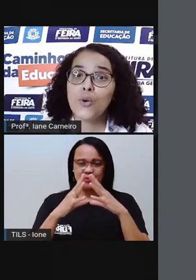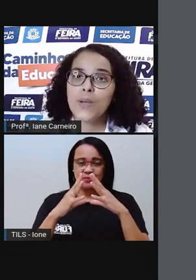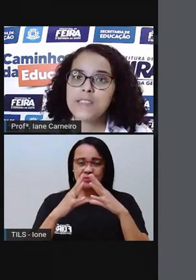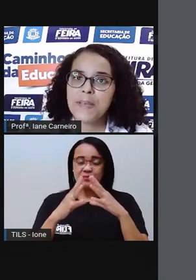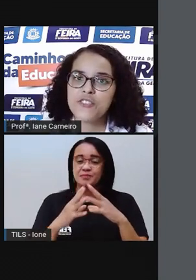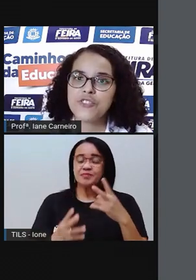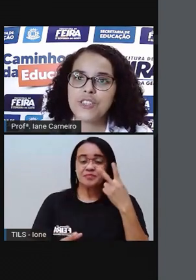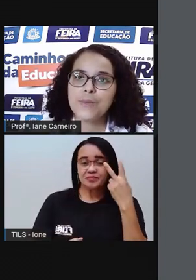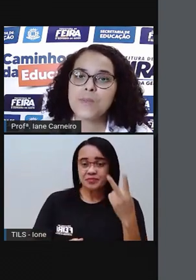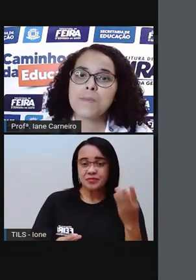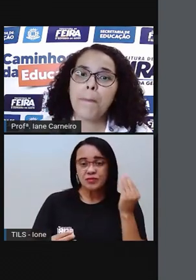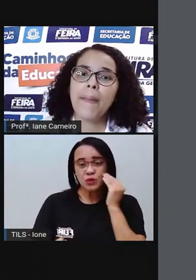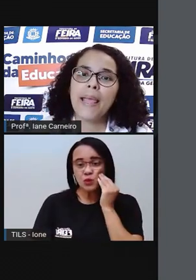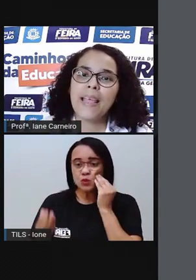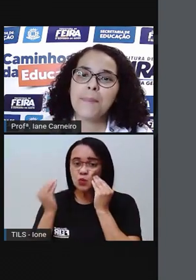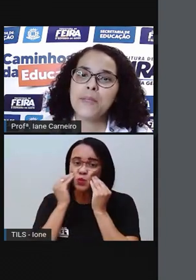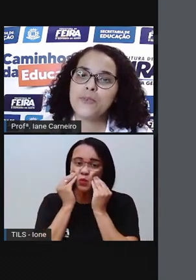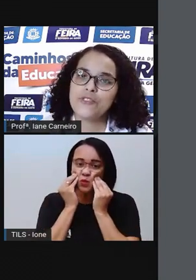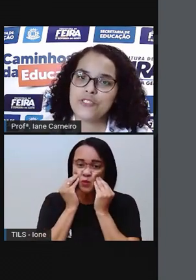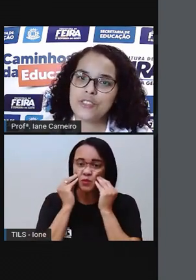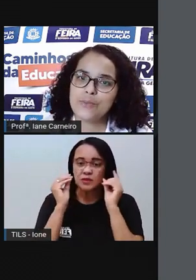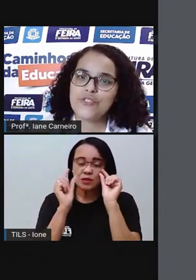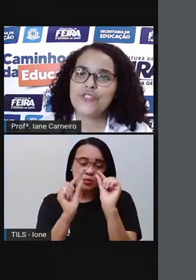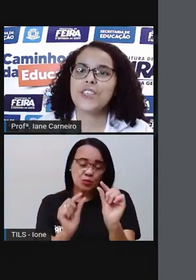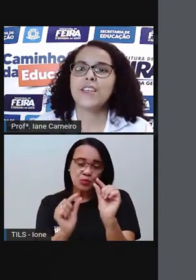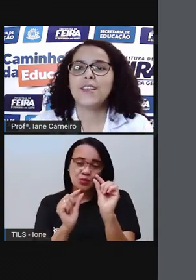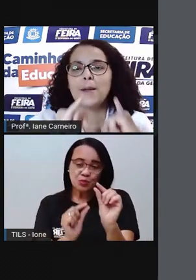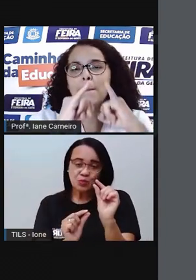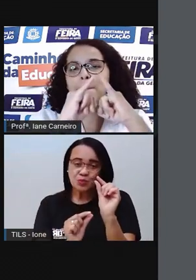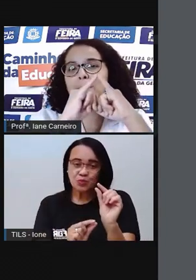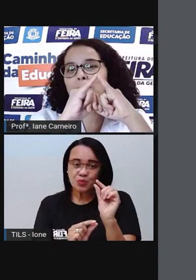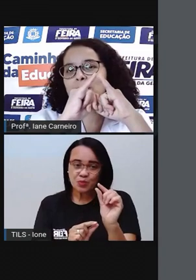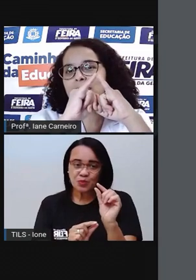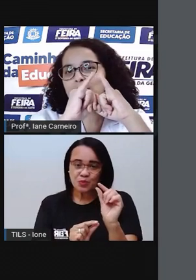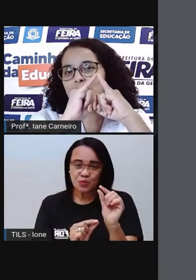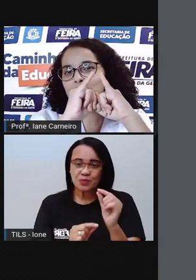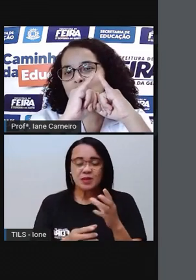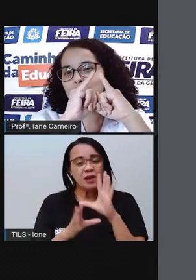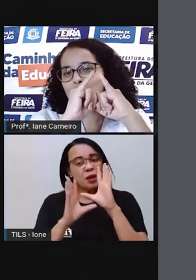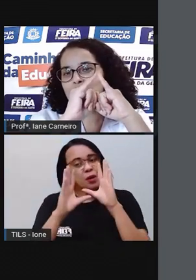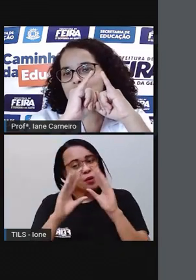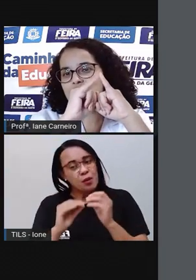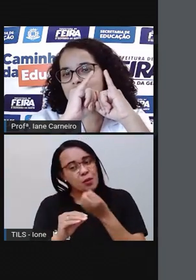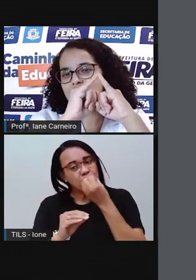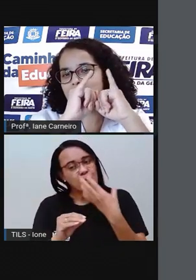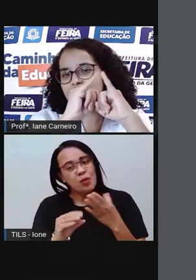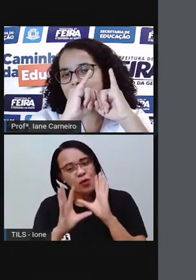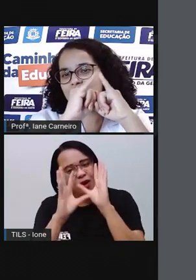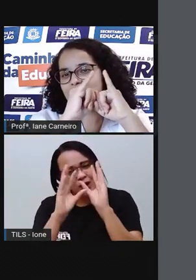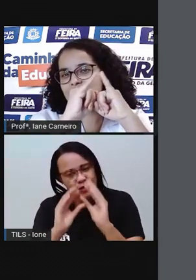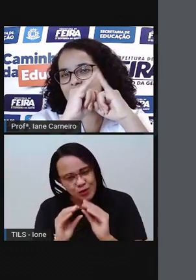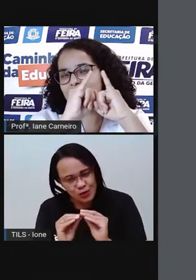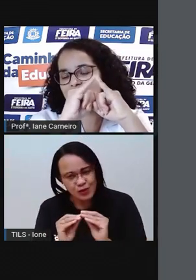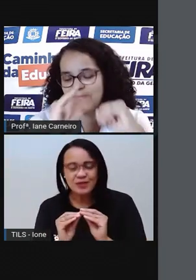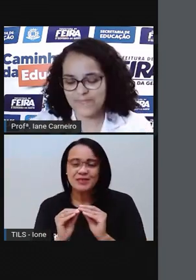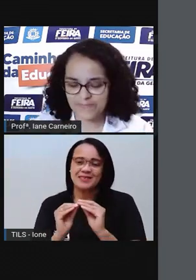E dois beijinhos bem miudinhos de boa noite.